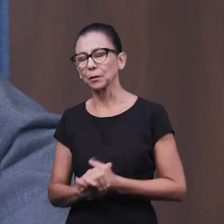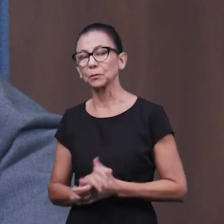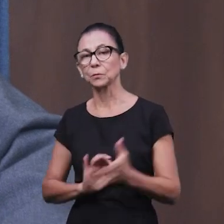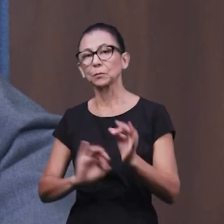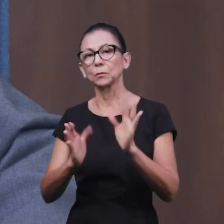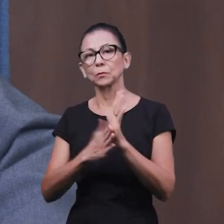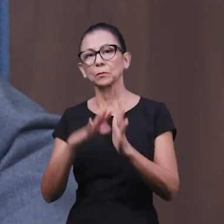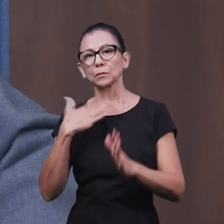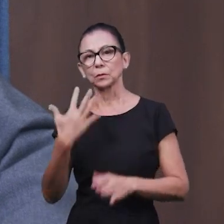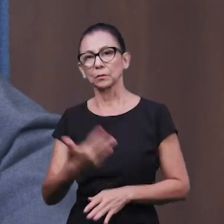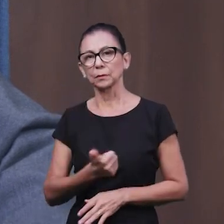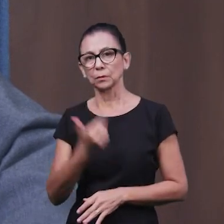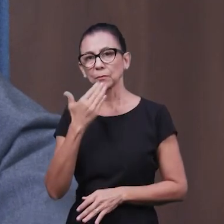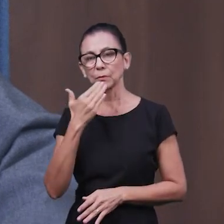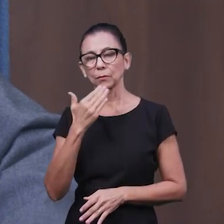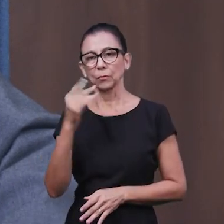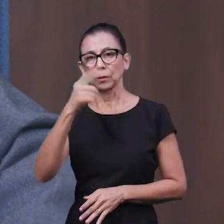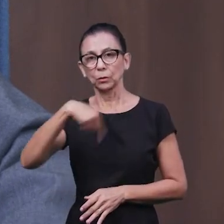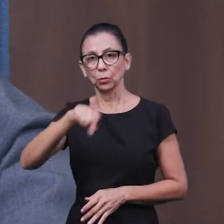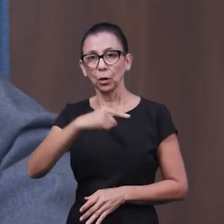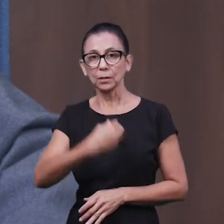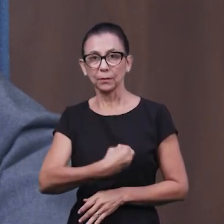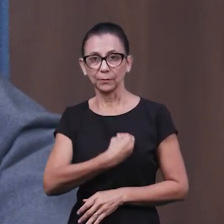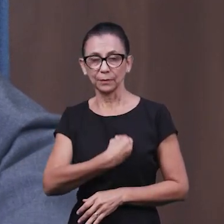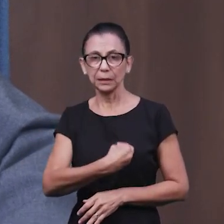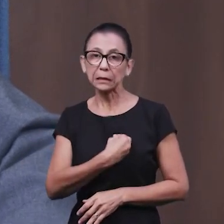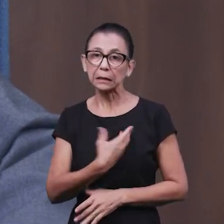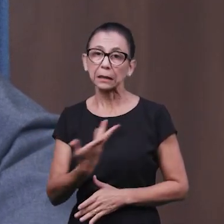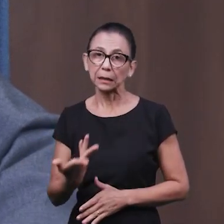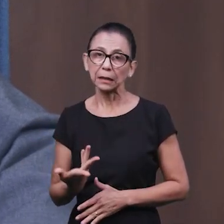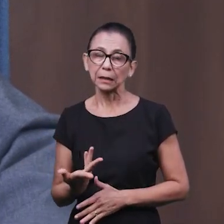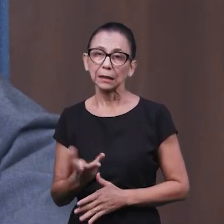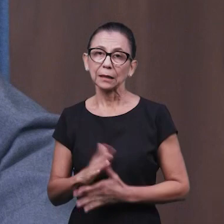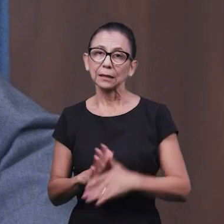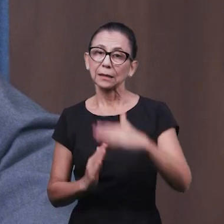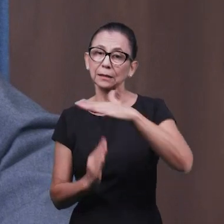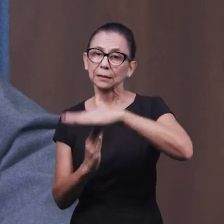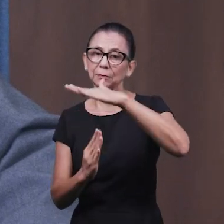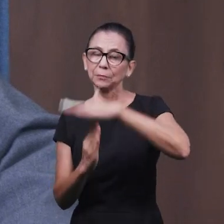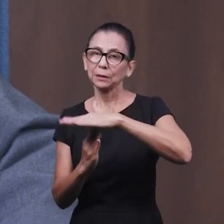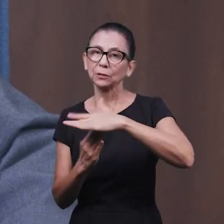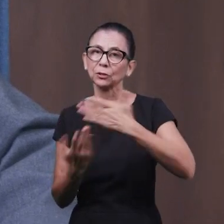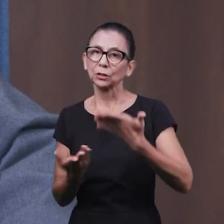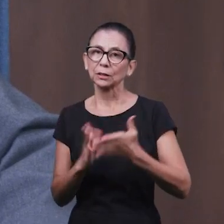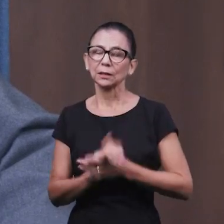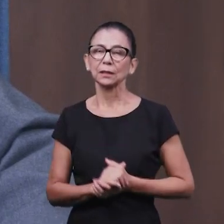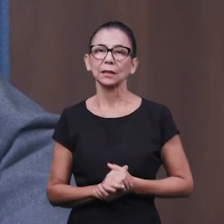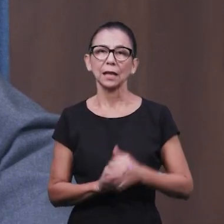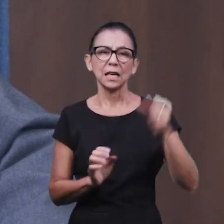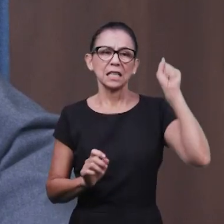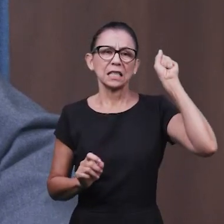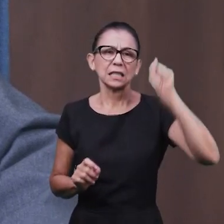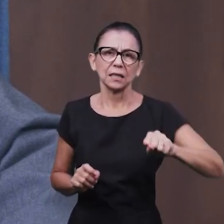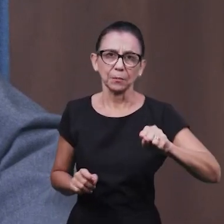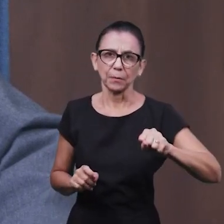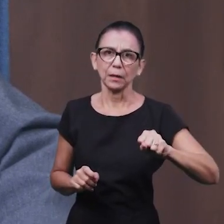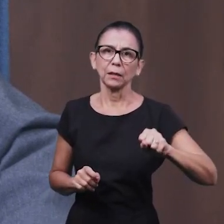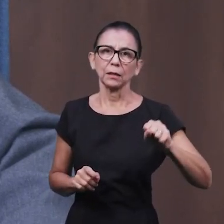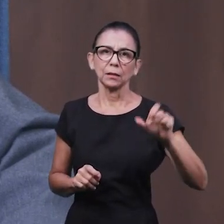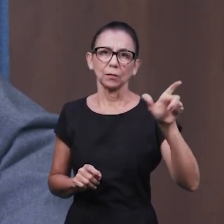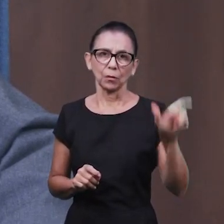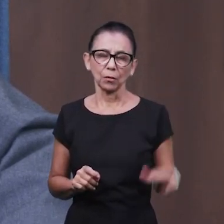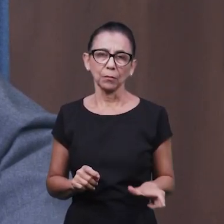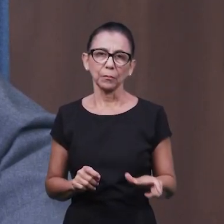projeto de salvação de Deus para a nossa vida consiste nisso. E Simei, ele recebeu um chamado do rei, o chamado da misericórdia, né? Então